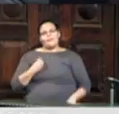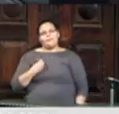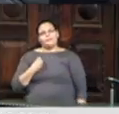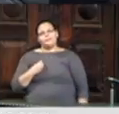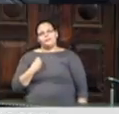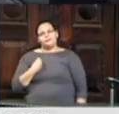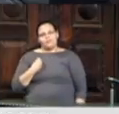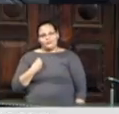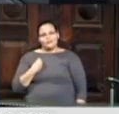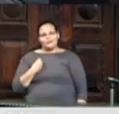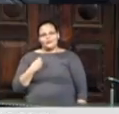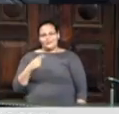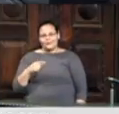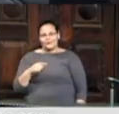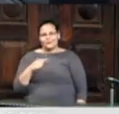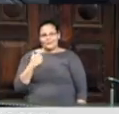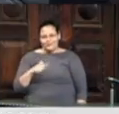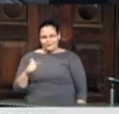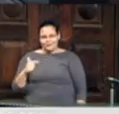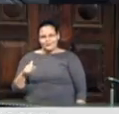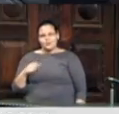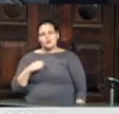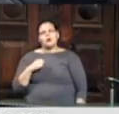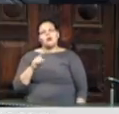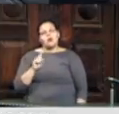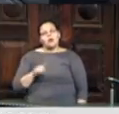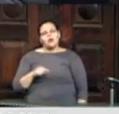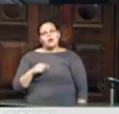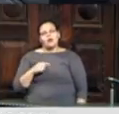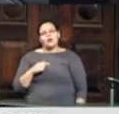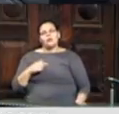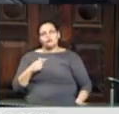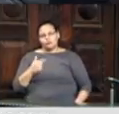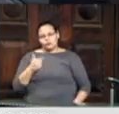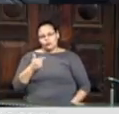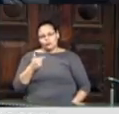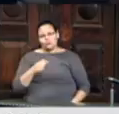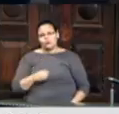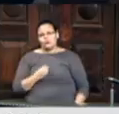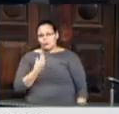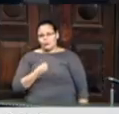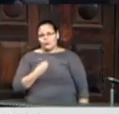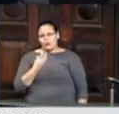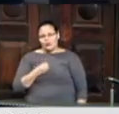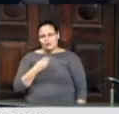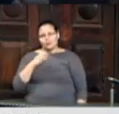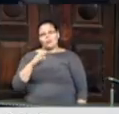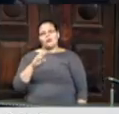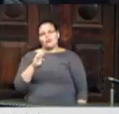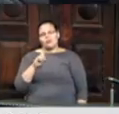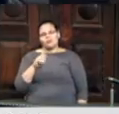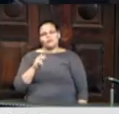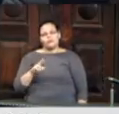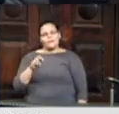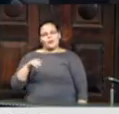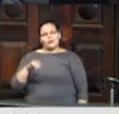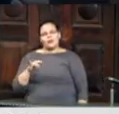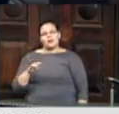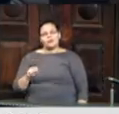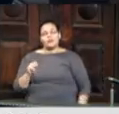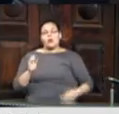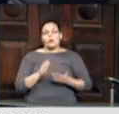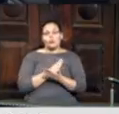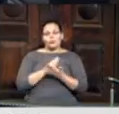dois. O primeiro, o poeta Reinaldo Valinho Álvares, e o segundo, o poeta Edir Meirelles. Mas prepararam-se